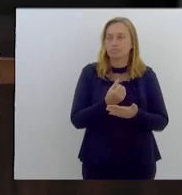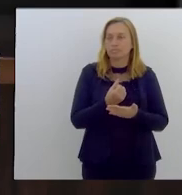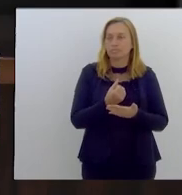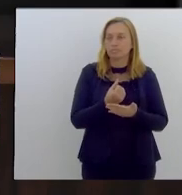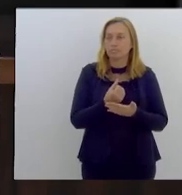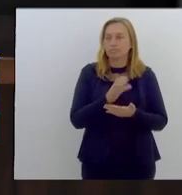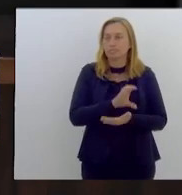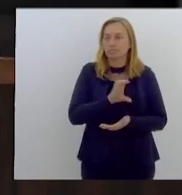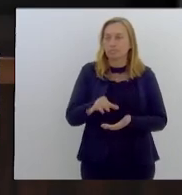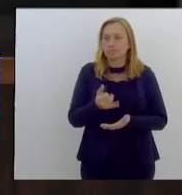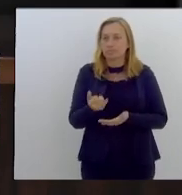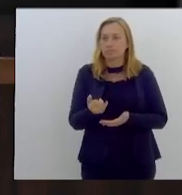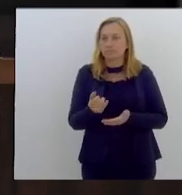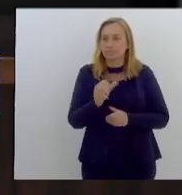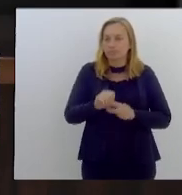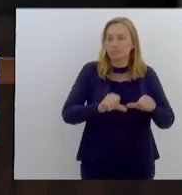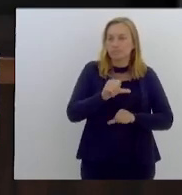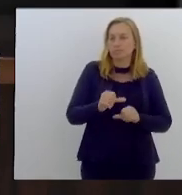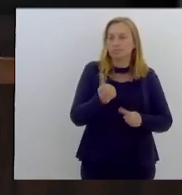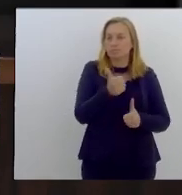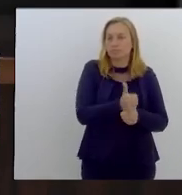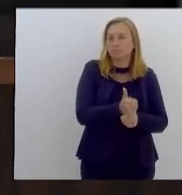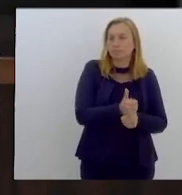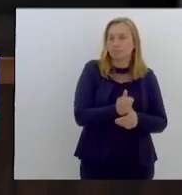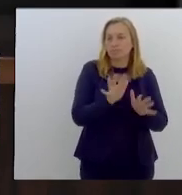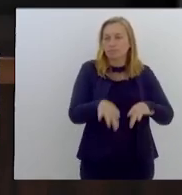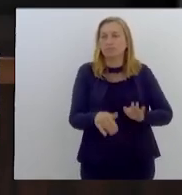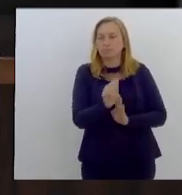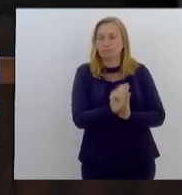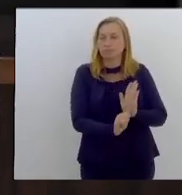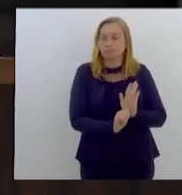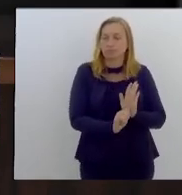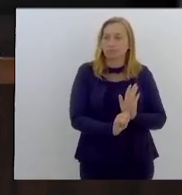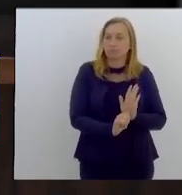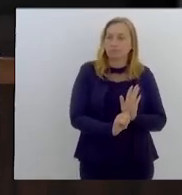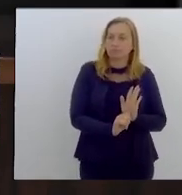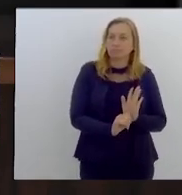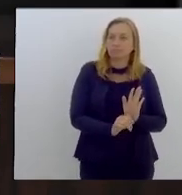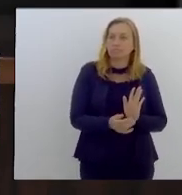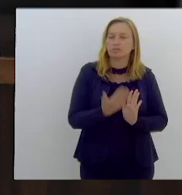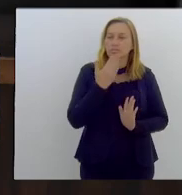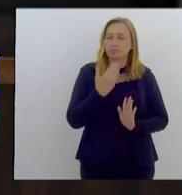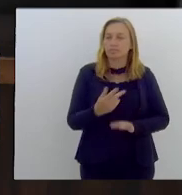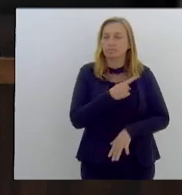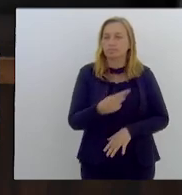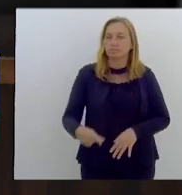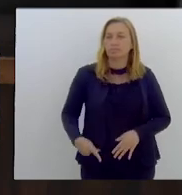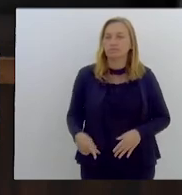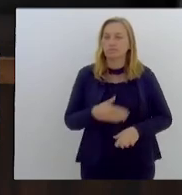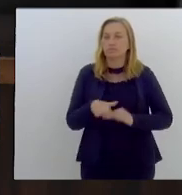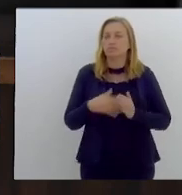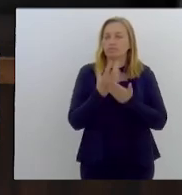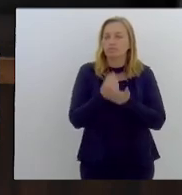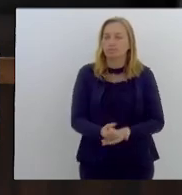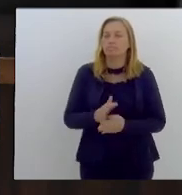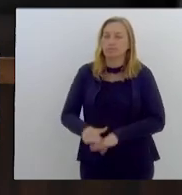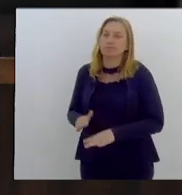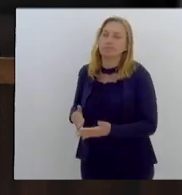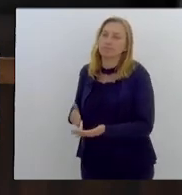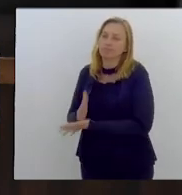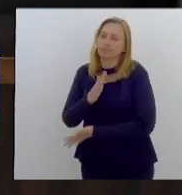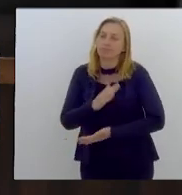da CCJ que transforma em substitutivo com forma final de redação que a presidência defere. Senhores que aprovam, permaneçam como